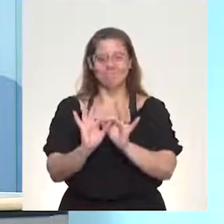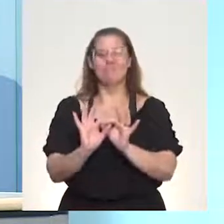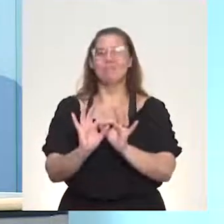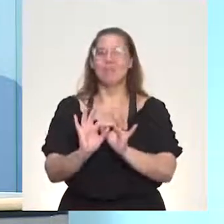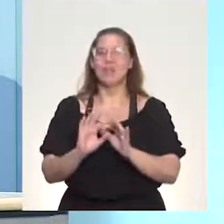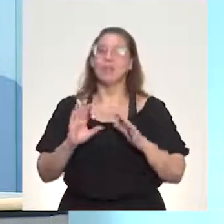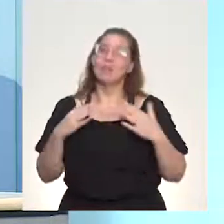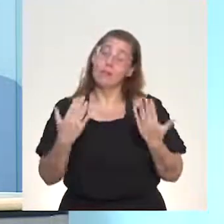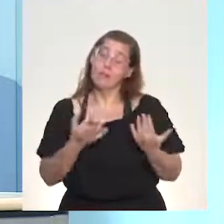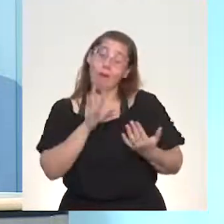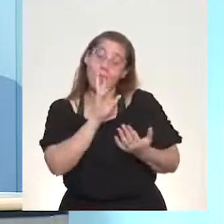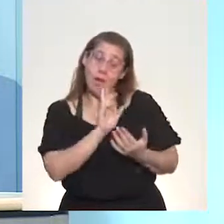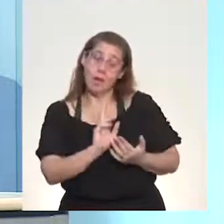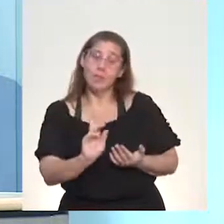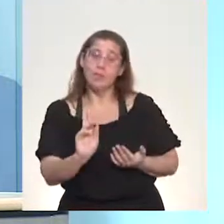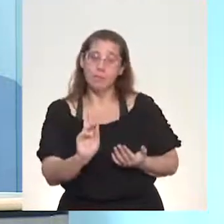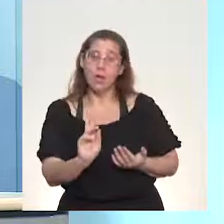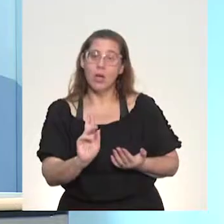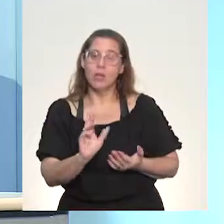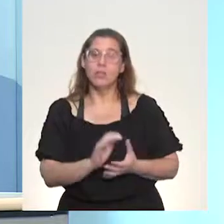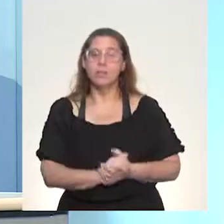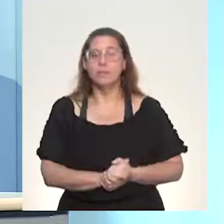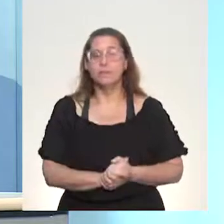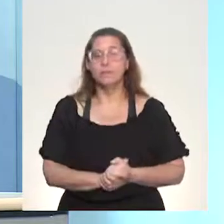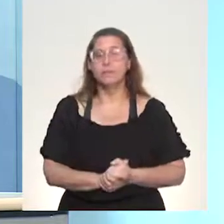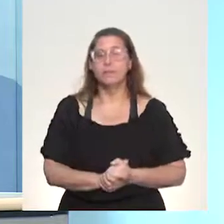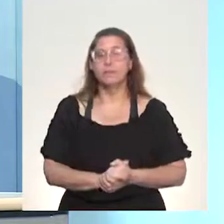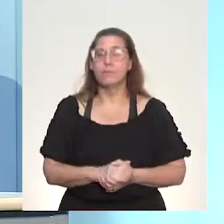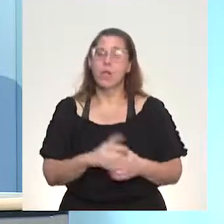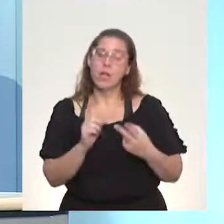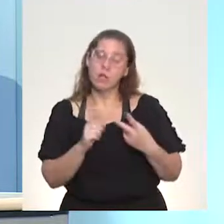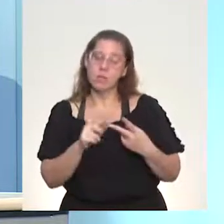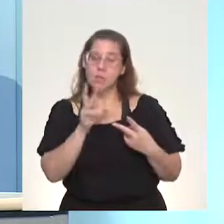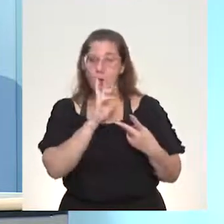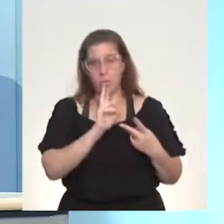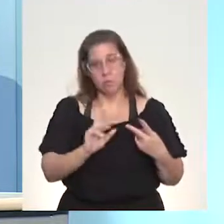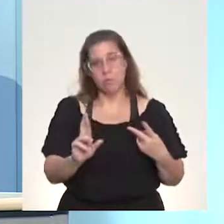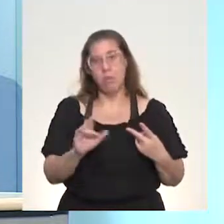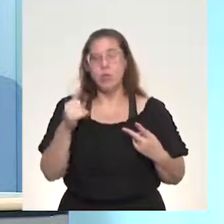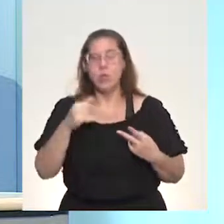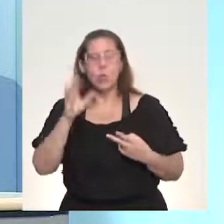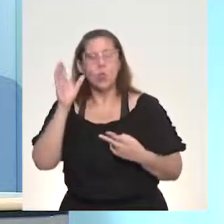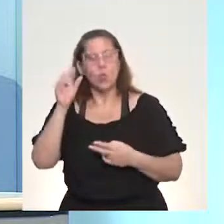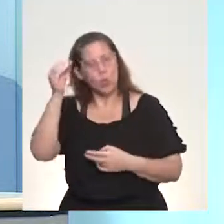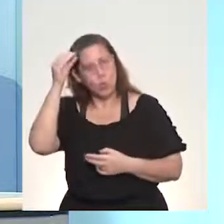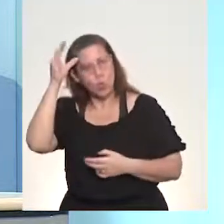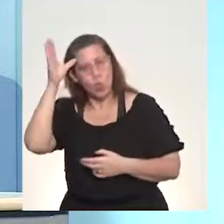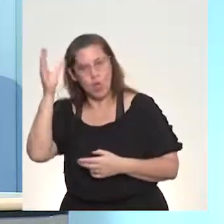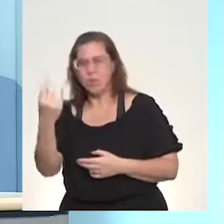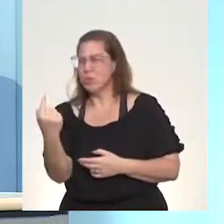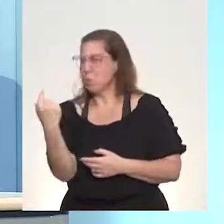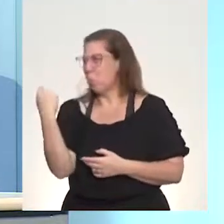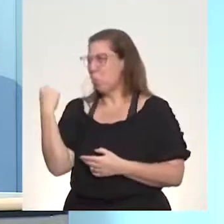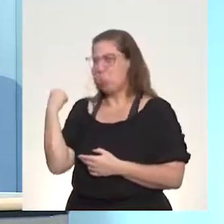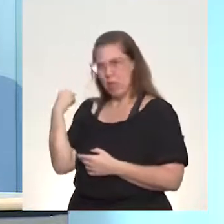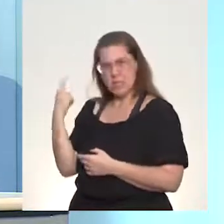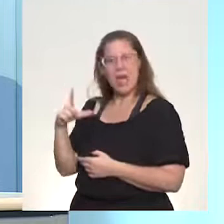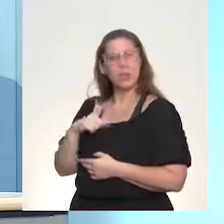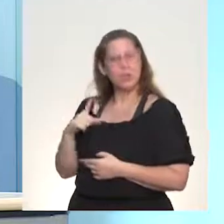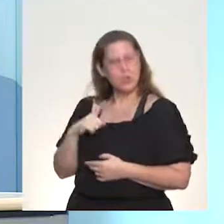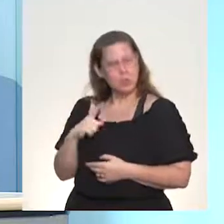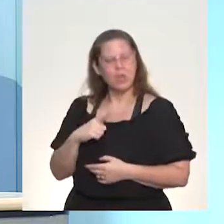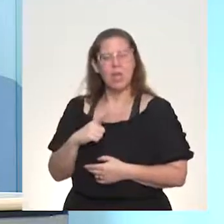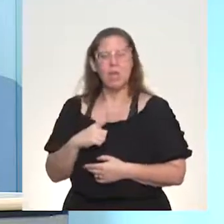parte da resposta, e a outra parte da resposta sobre se os conhecimentos milenares eles têm